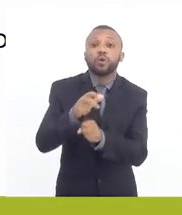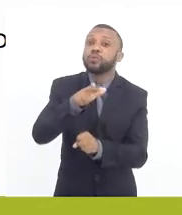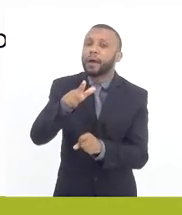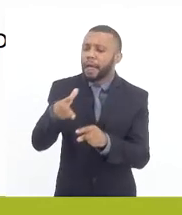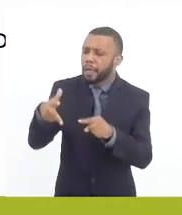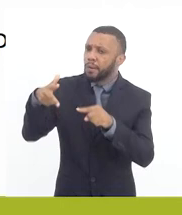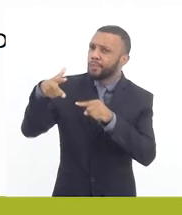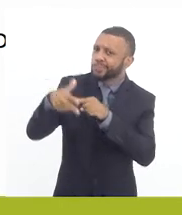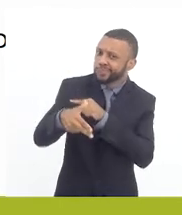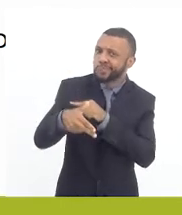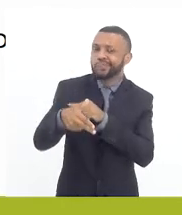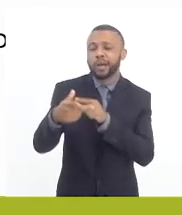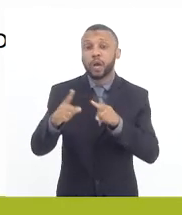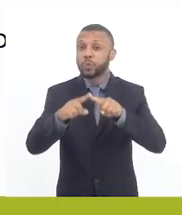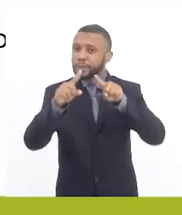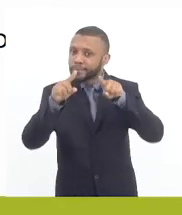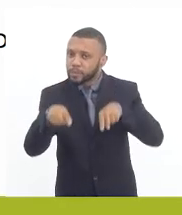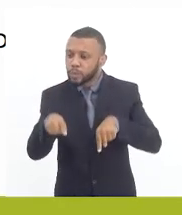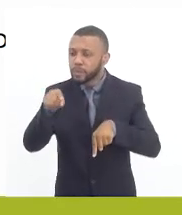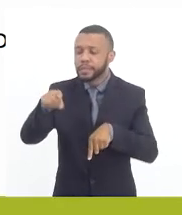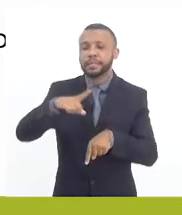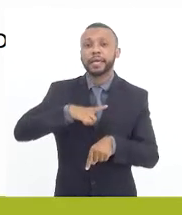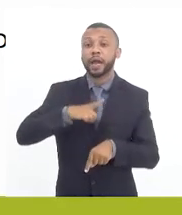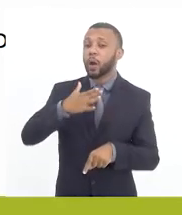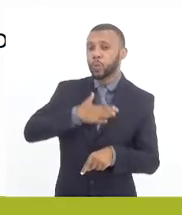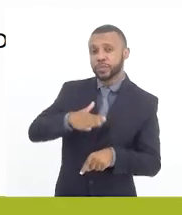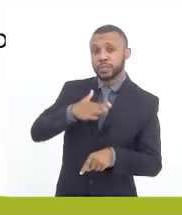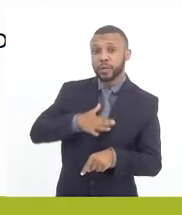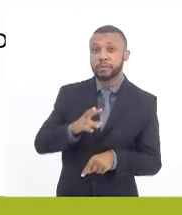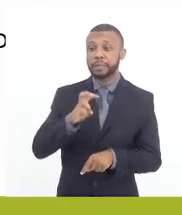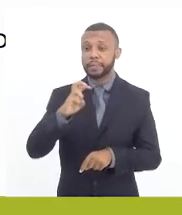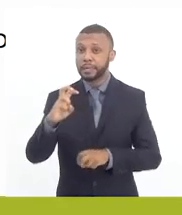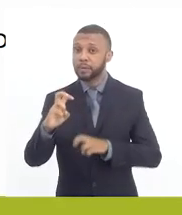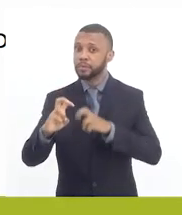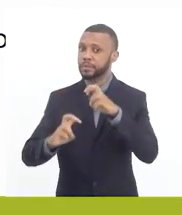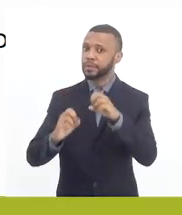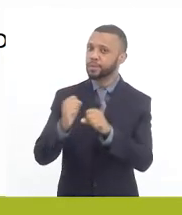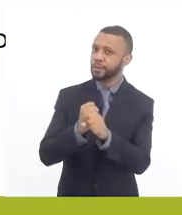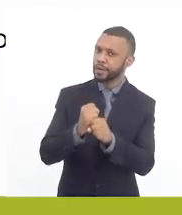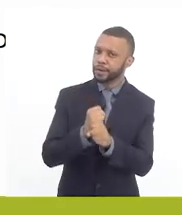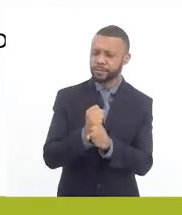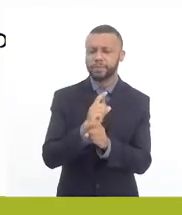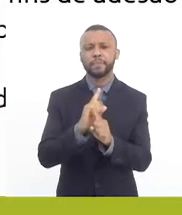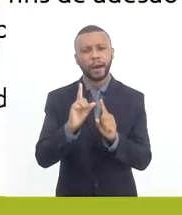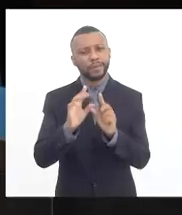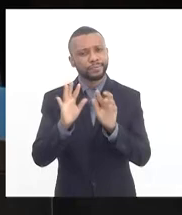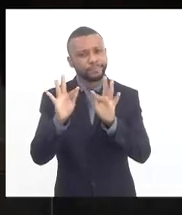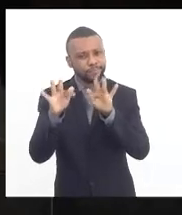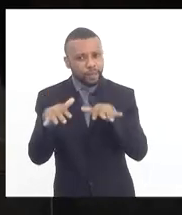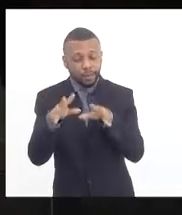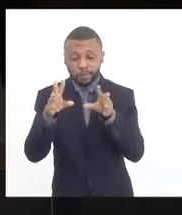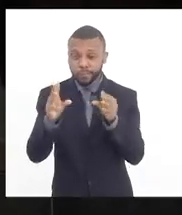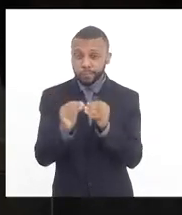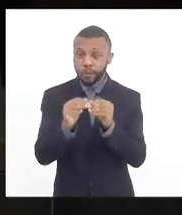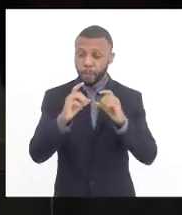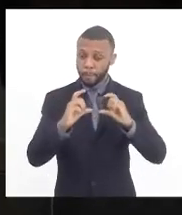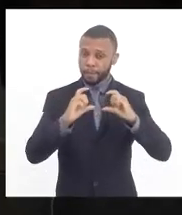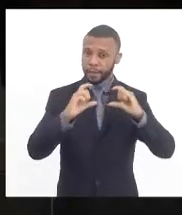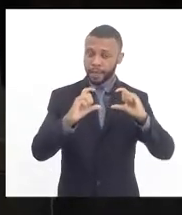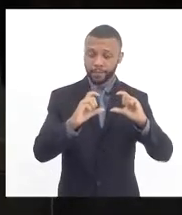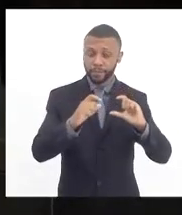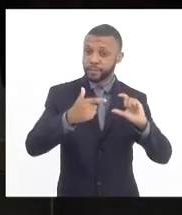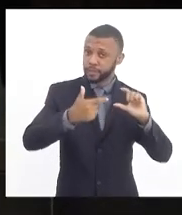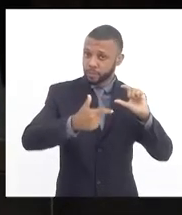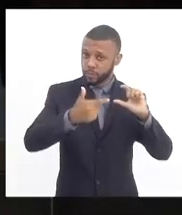a cada cinco anos essa lógica e eu vou terminar Já encaminhando Presidente o parágrafo 2º do